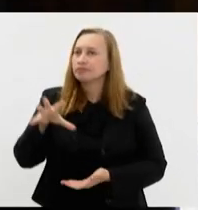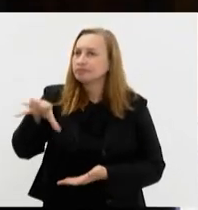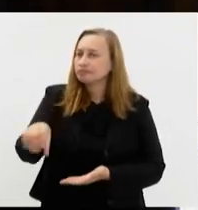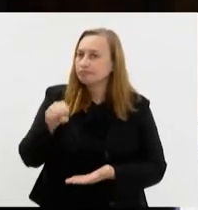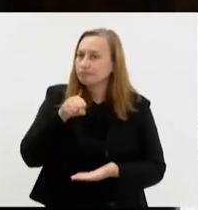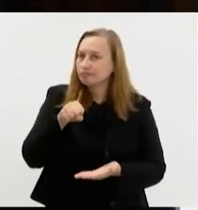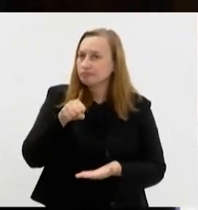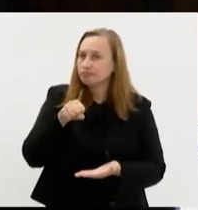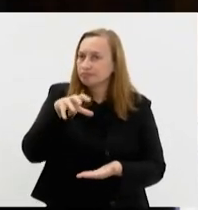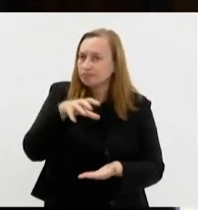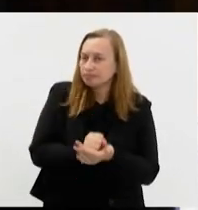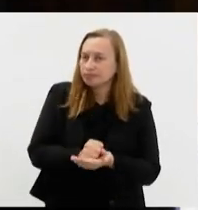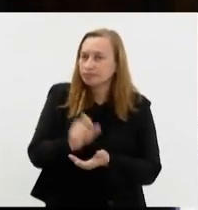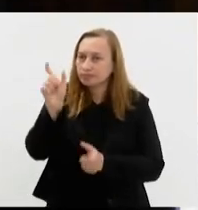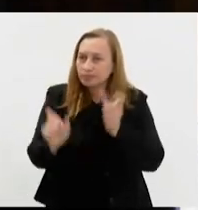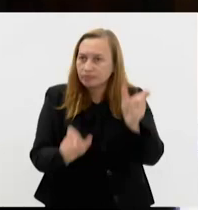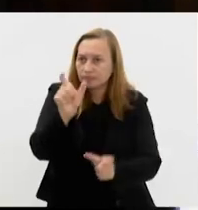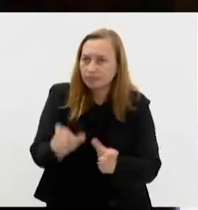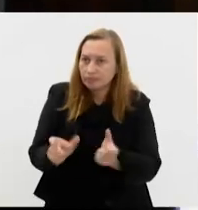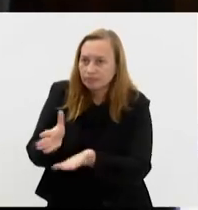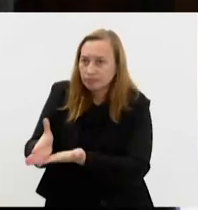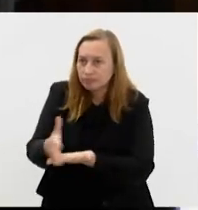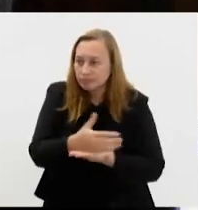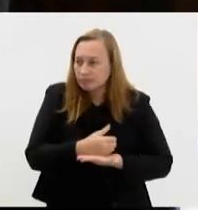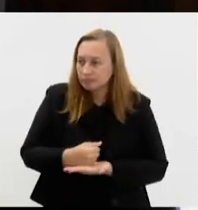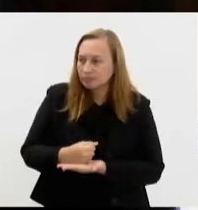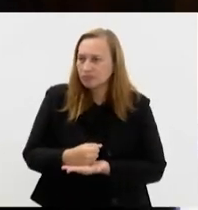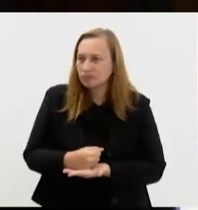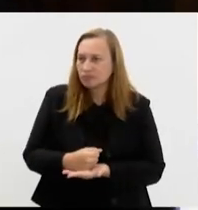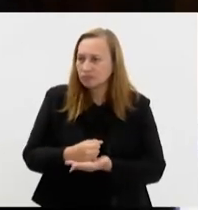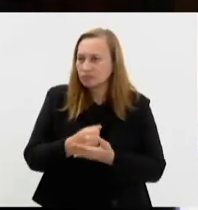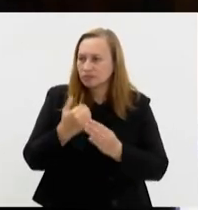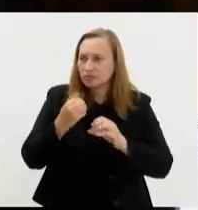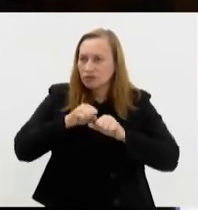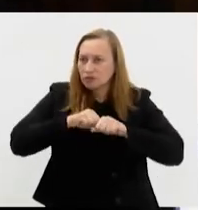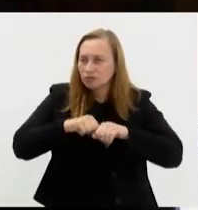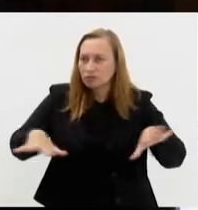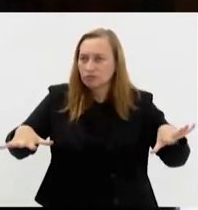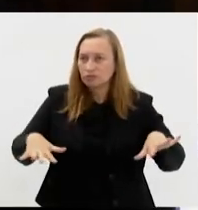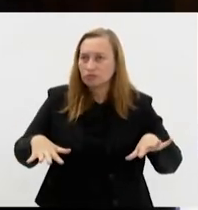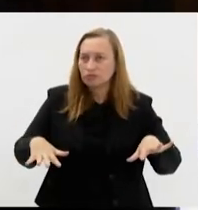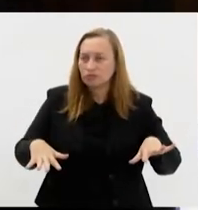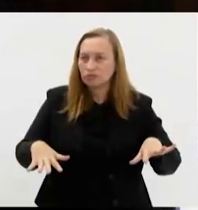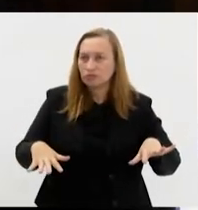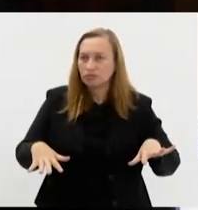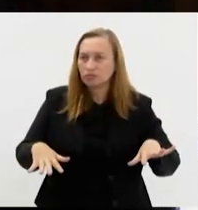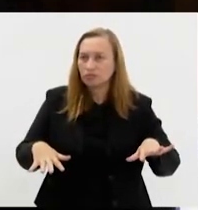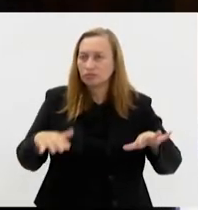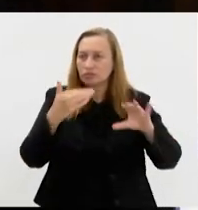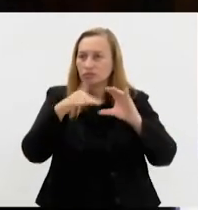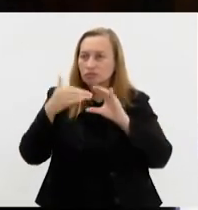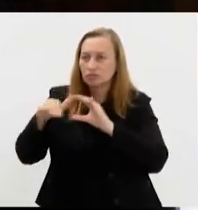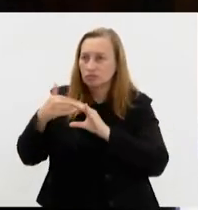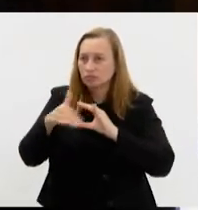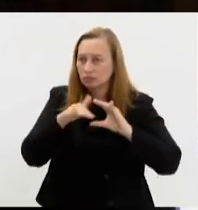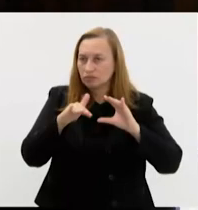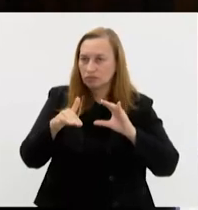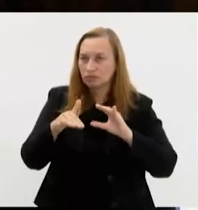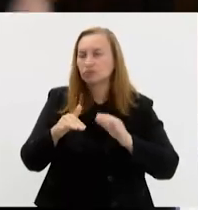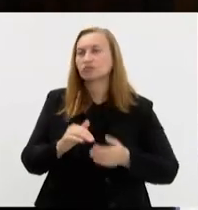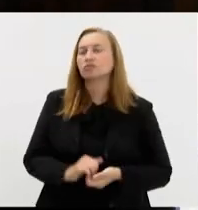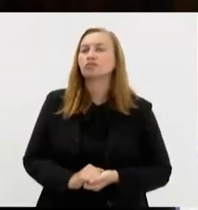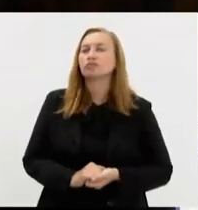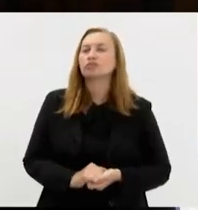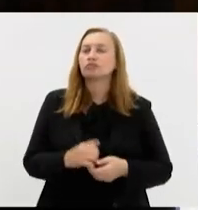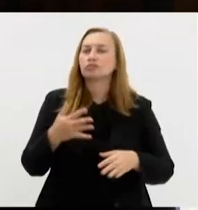de pessoas e fez de mailing mandou mensagem chegou até essas pessoas através do do banco